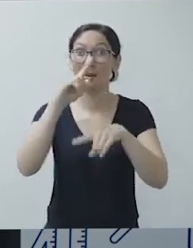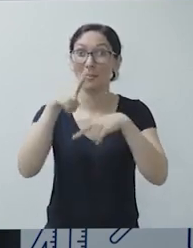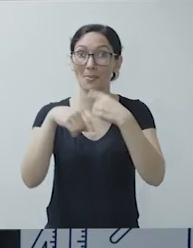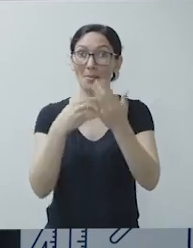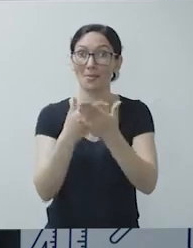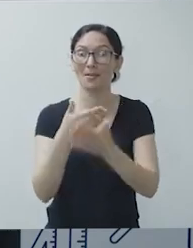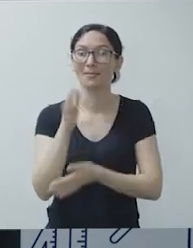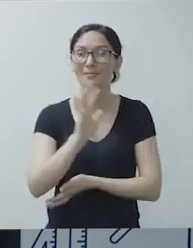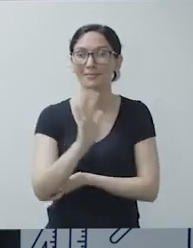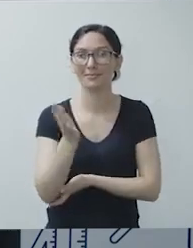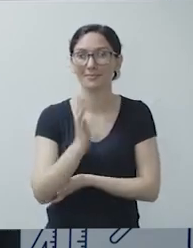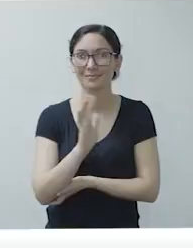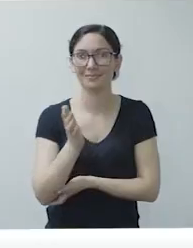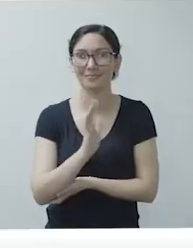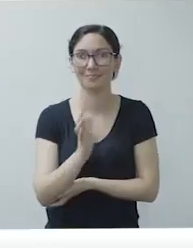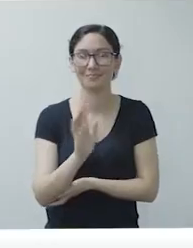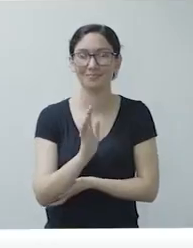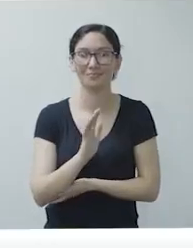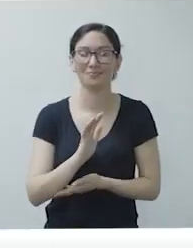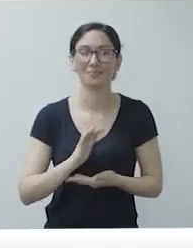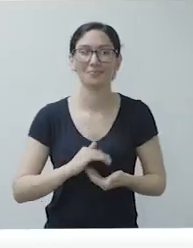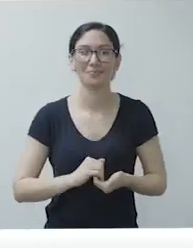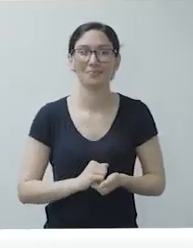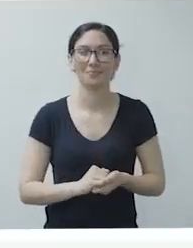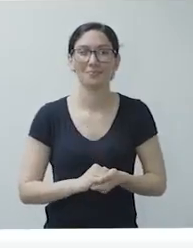Tchau, crianças!